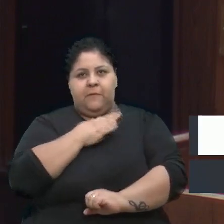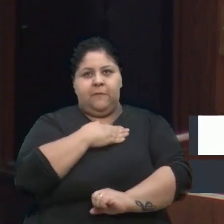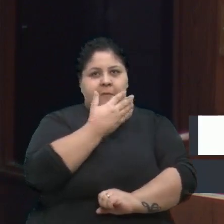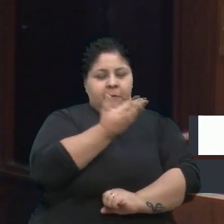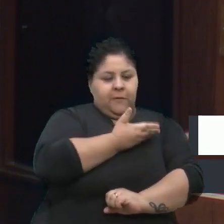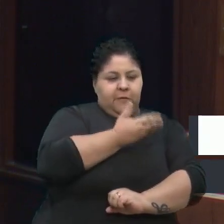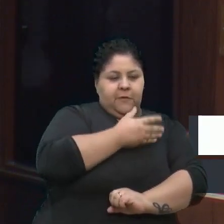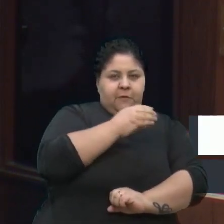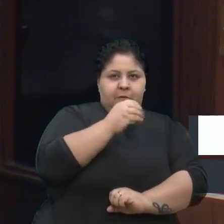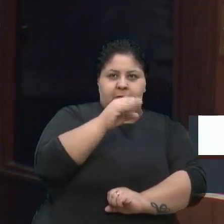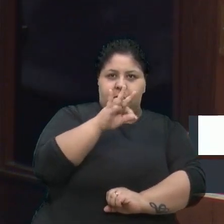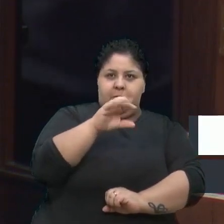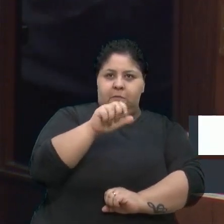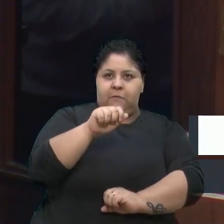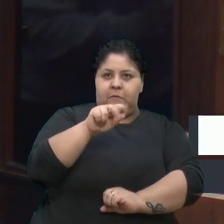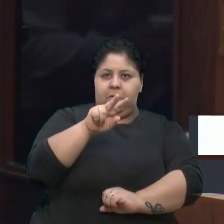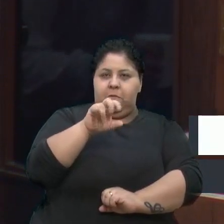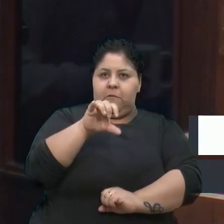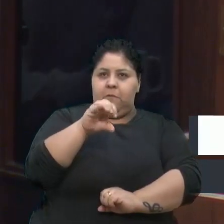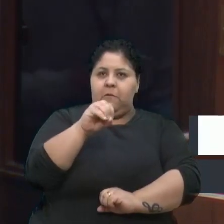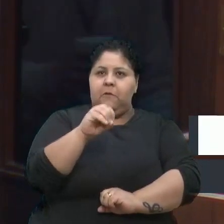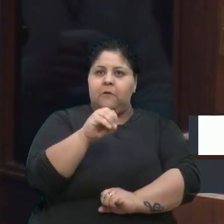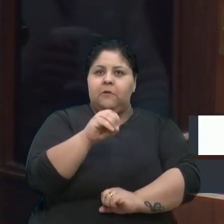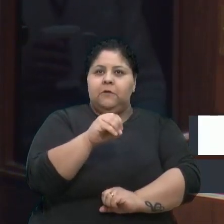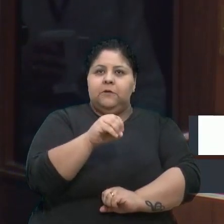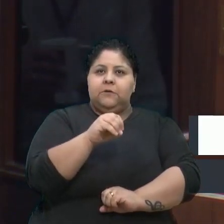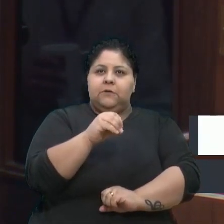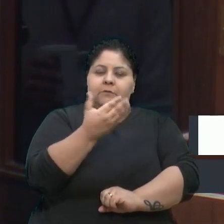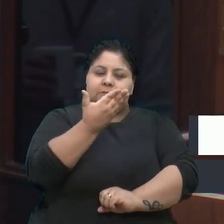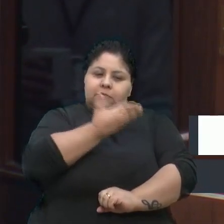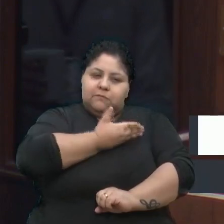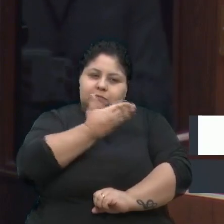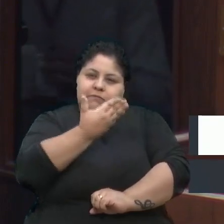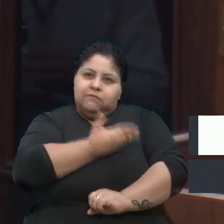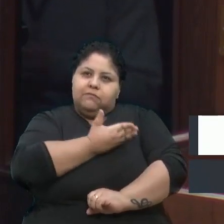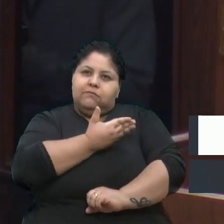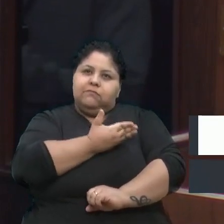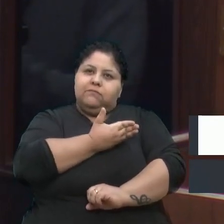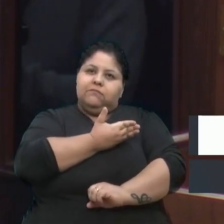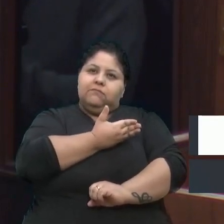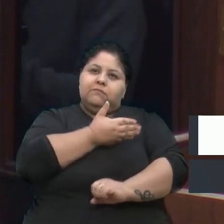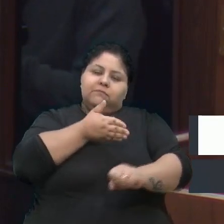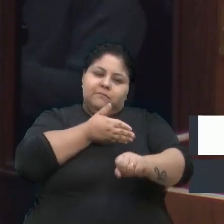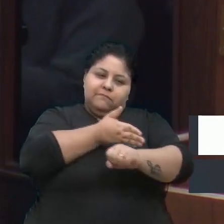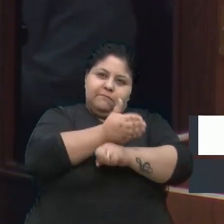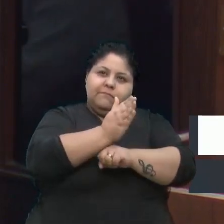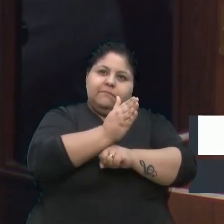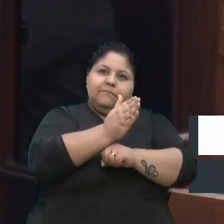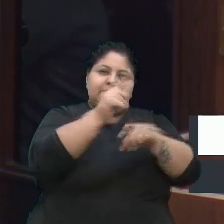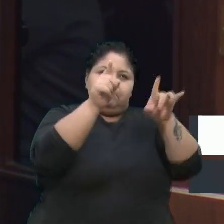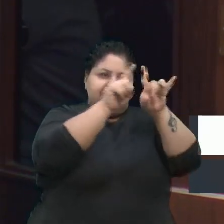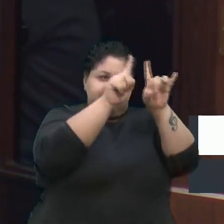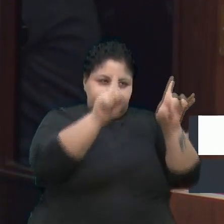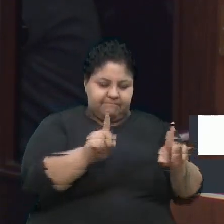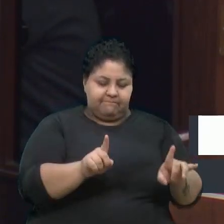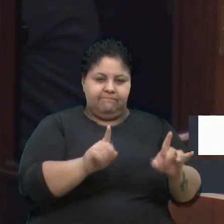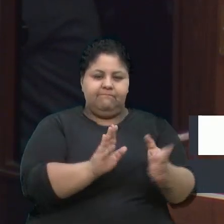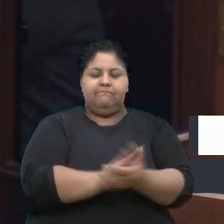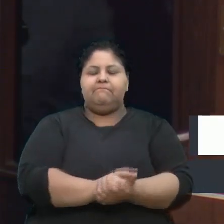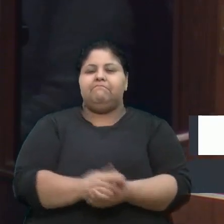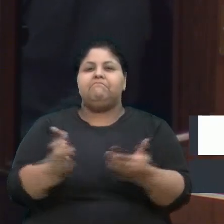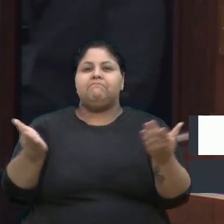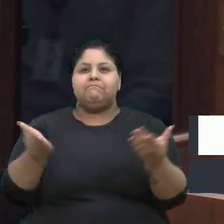toda a região. E para encerrar, a gente coloca aqui um vídeo institucional do Prata Vieira Shopping, para que